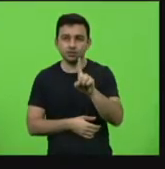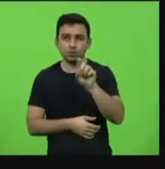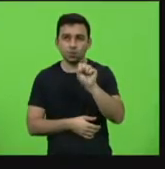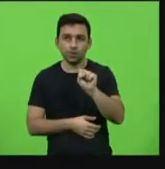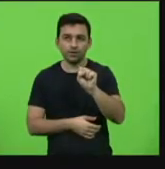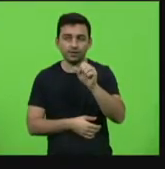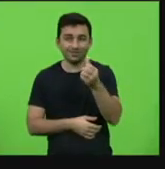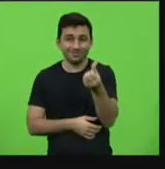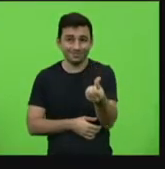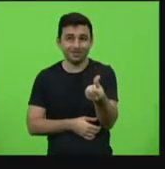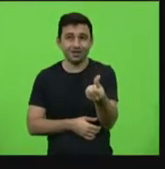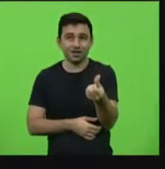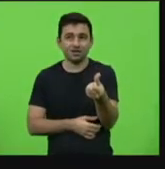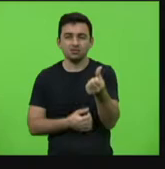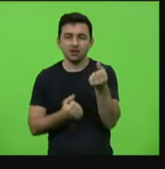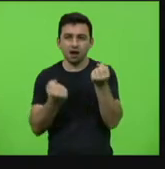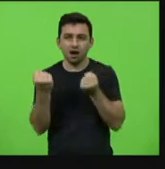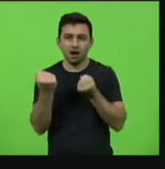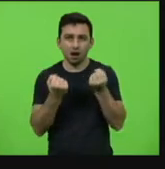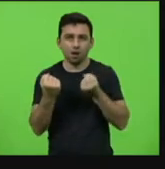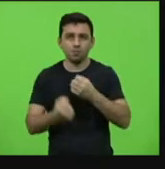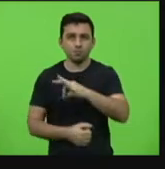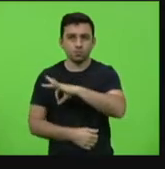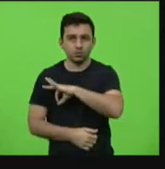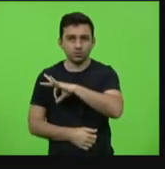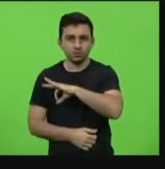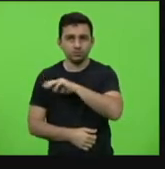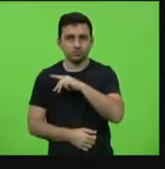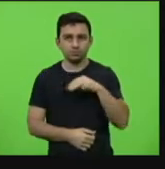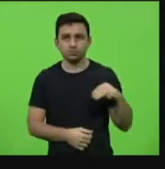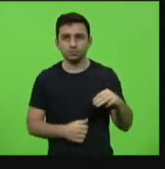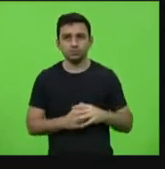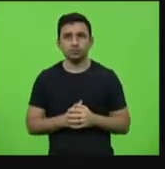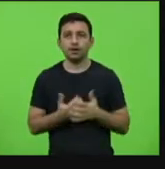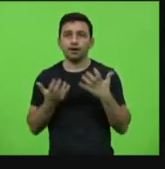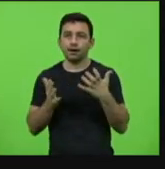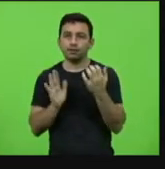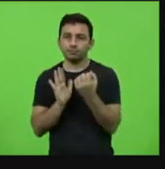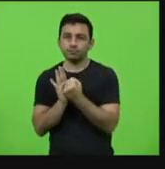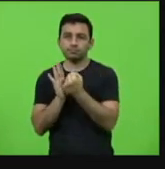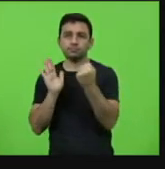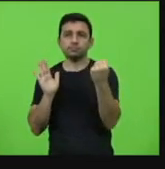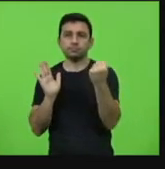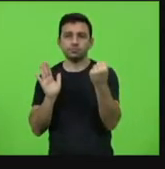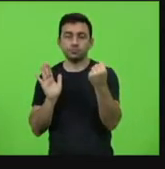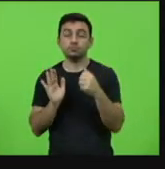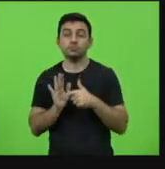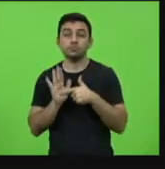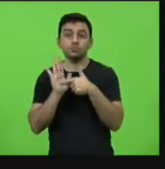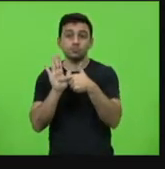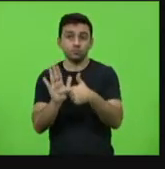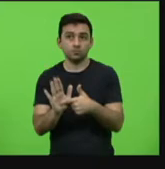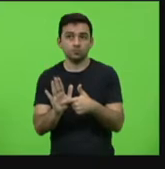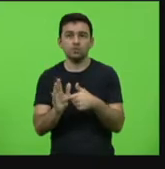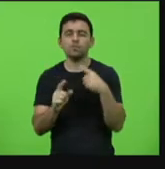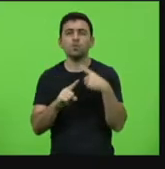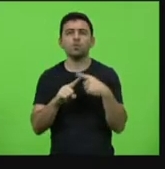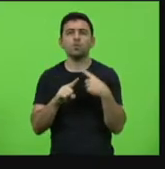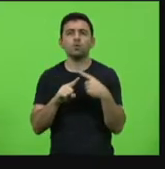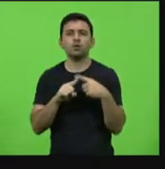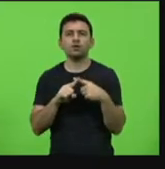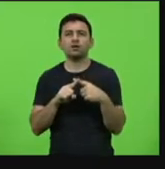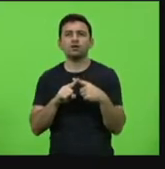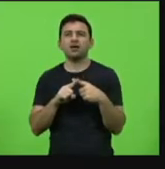186 viaturas para a Polícia Militar. Quero registrar esse fato aqui, senhores deputados, porque,